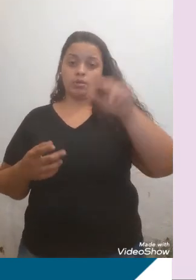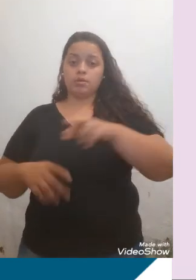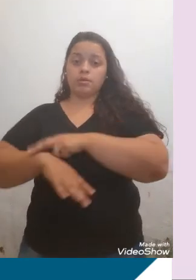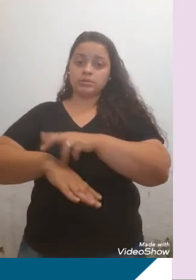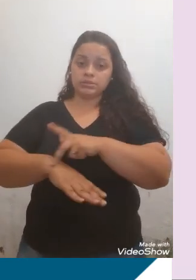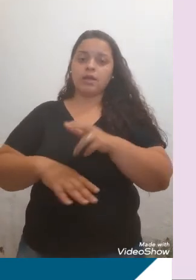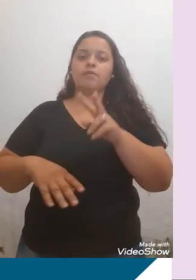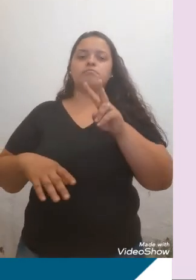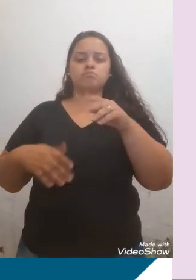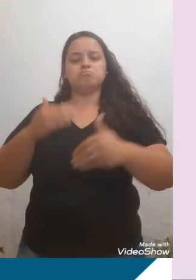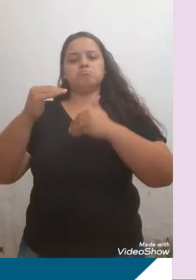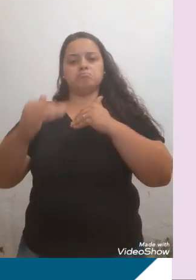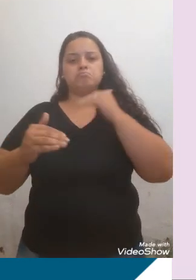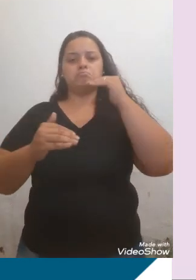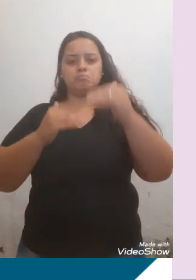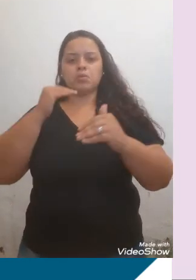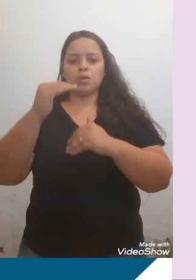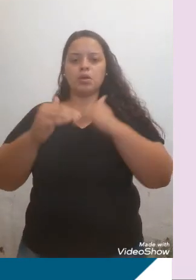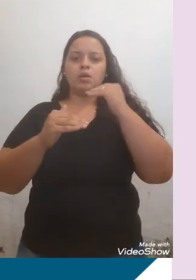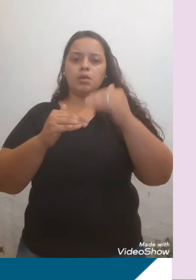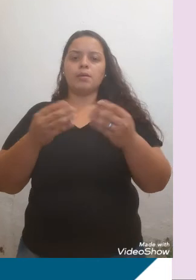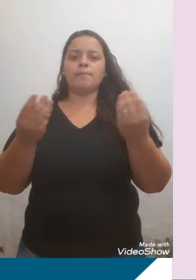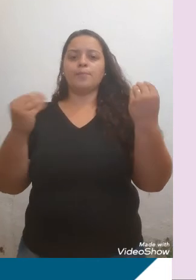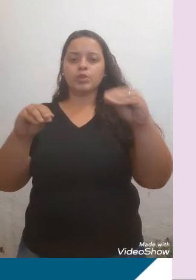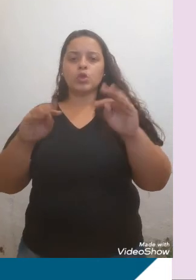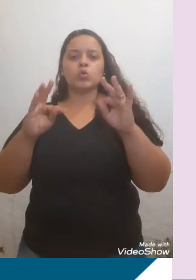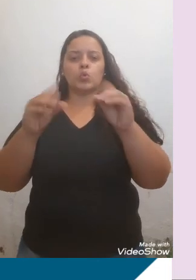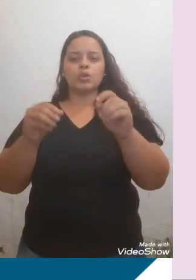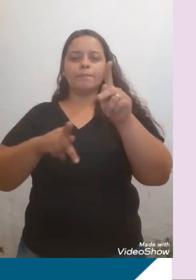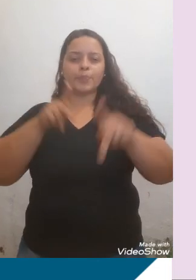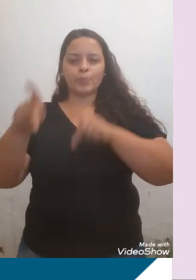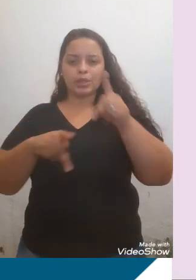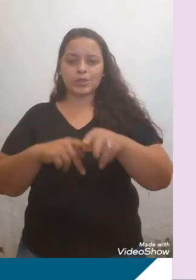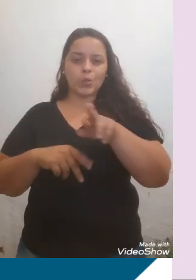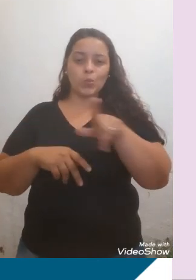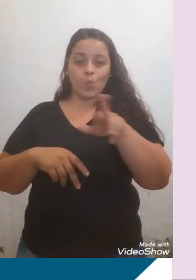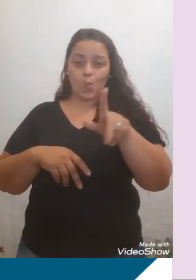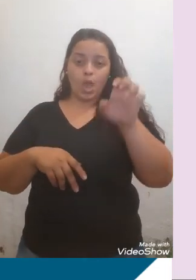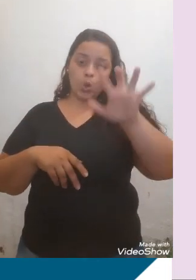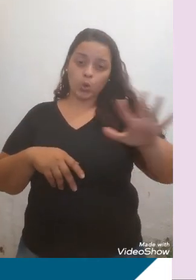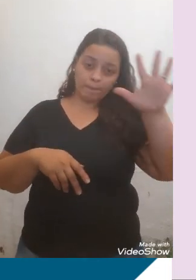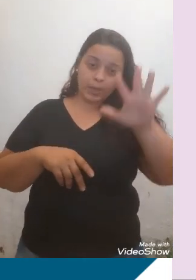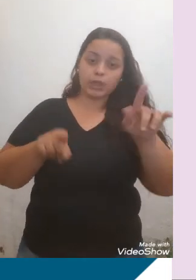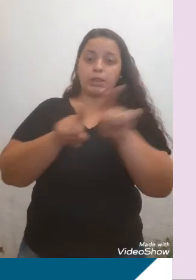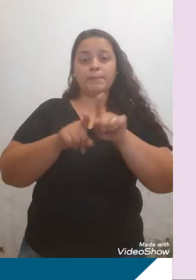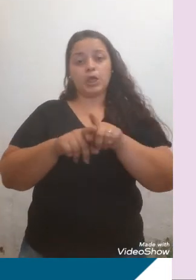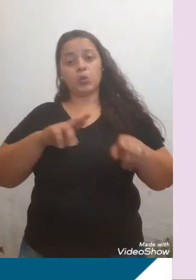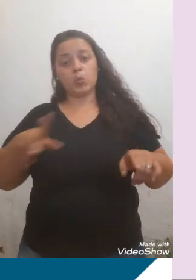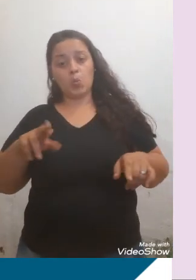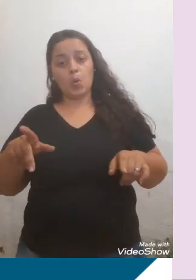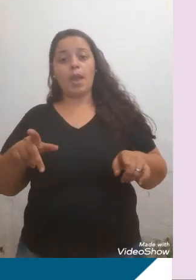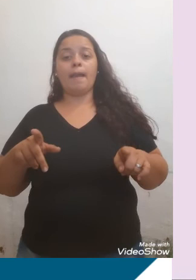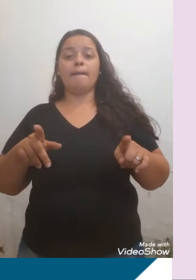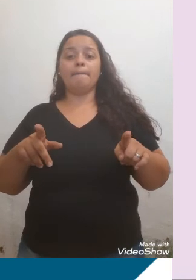raciais foram se desenvolvendo, colocando todas as populações não europeias e não brancas